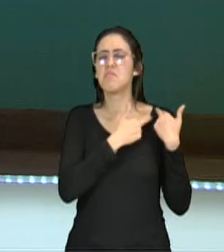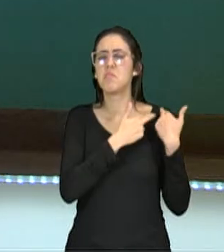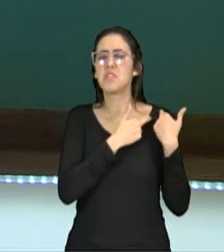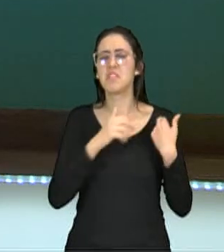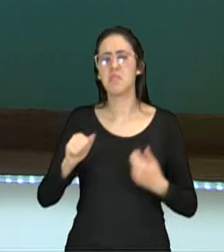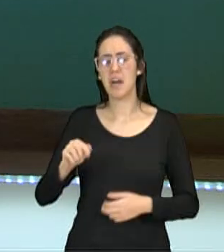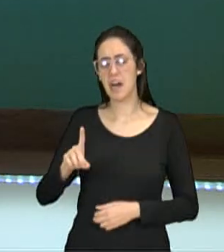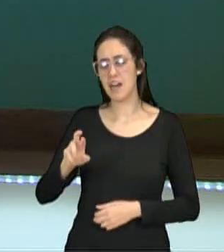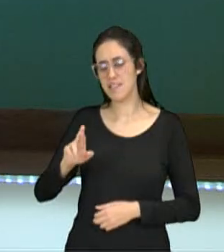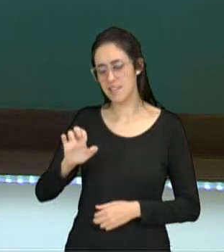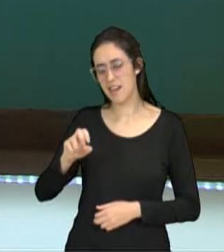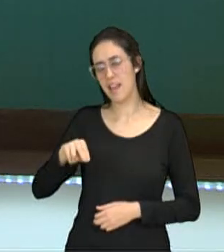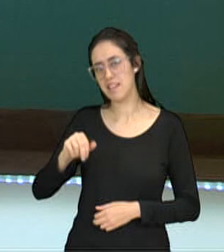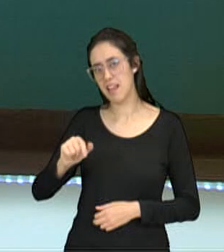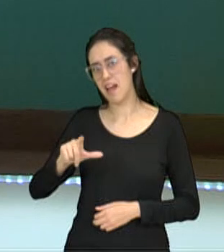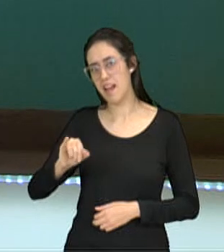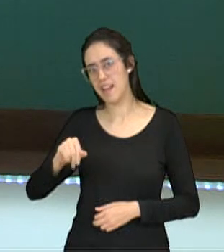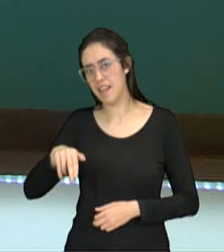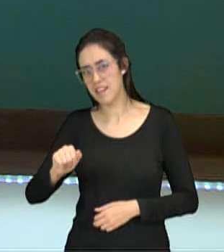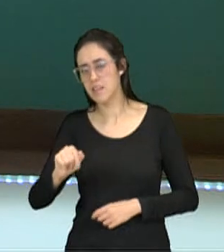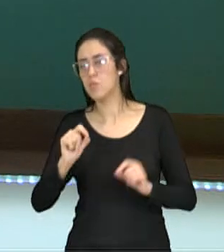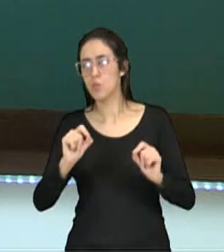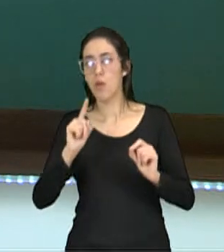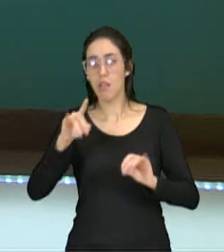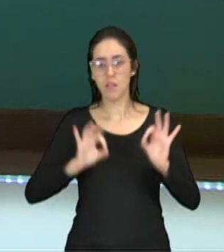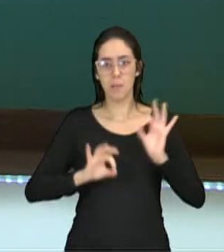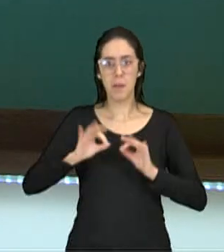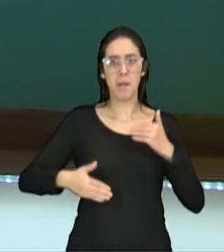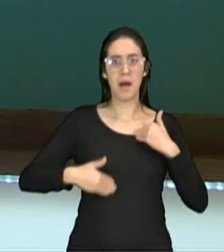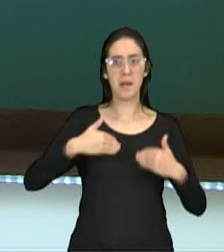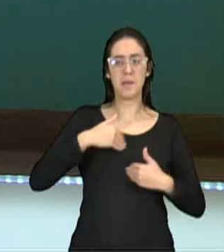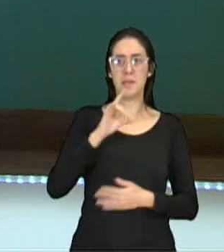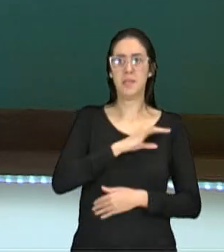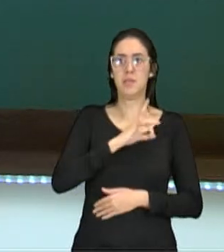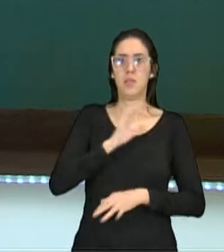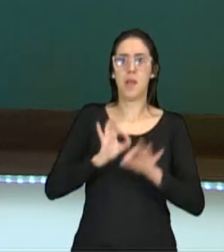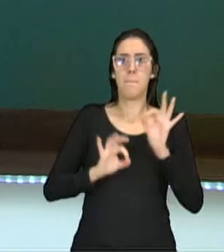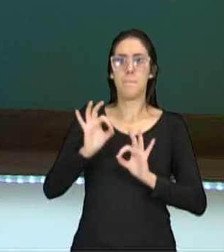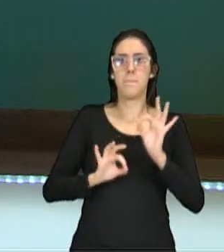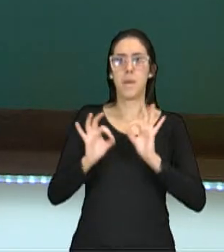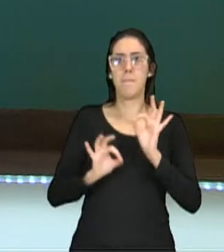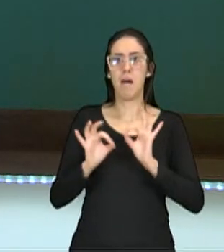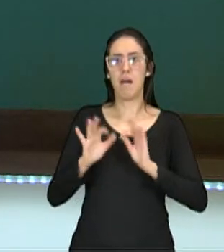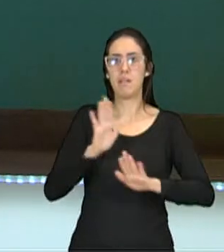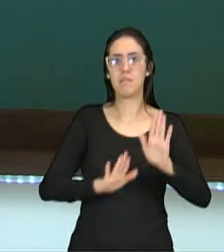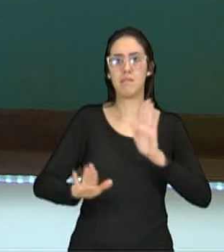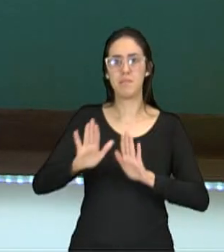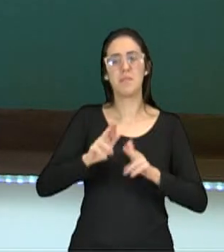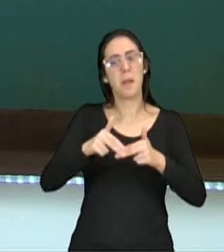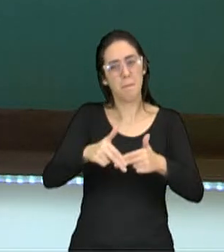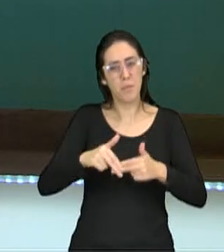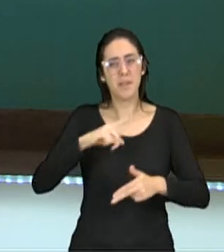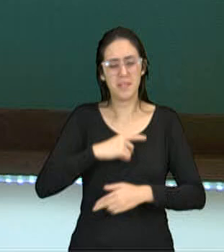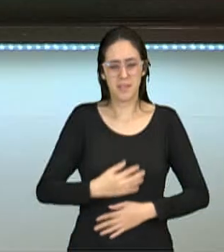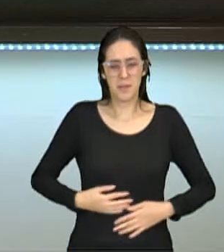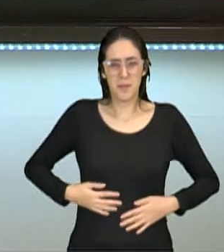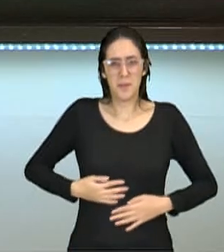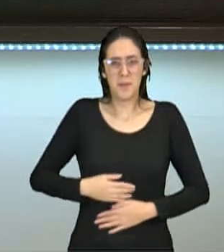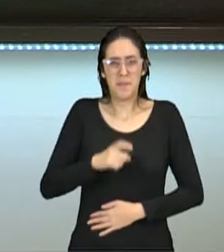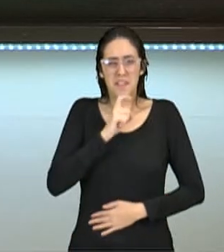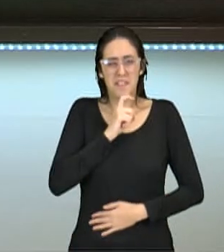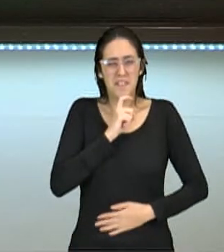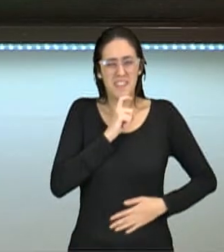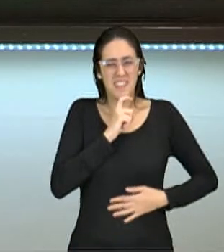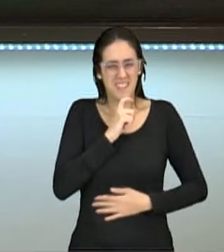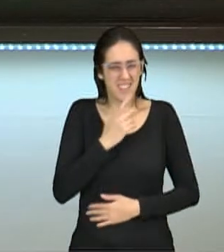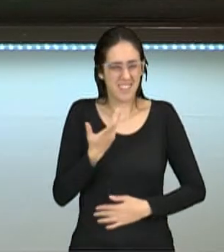É preparar o nosso corpo para situações de perigo, de medo. Então é por isso que ela sente o frio na barriga. Quando